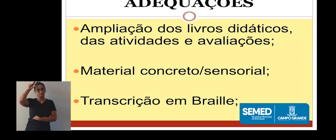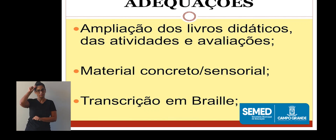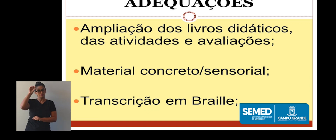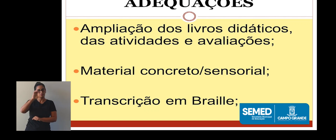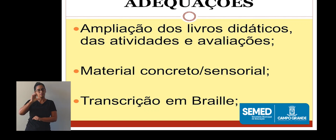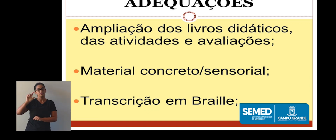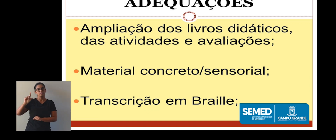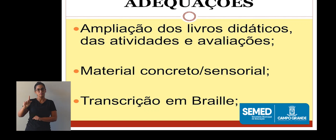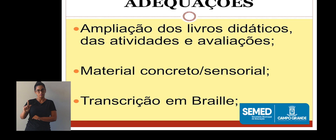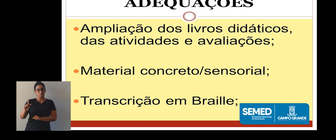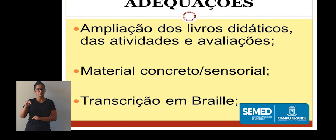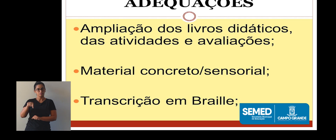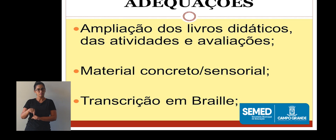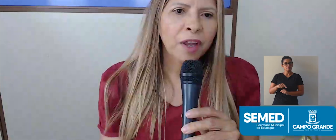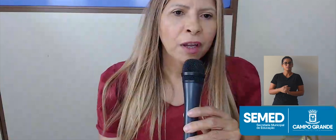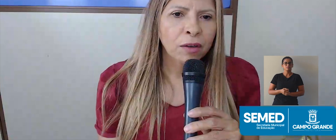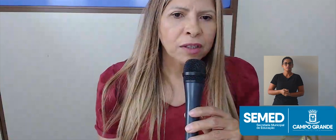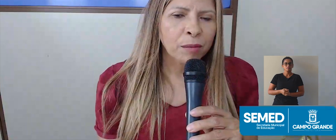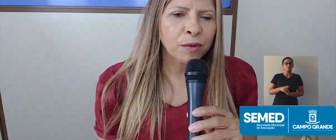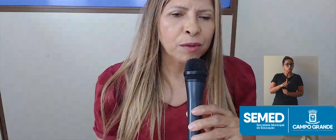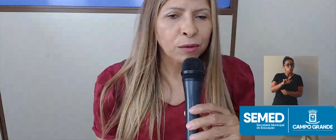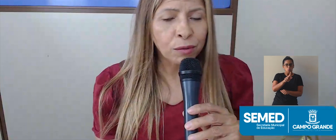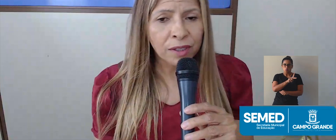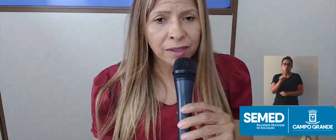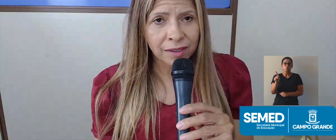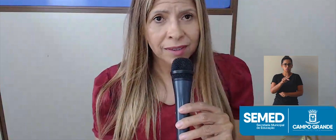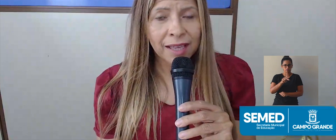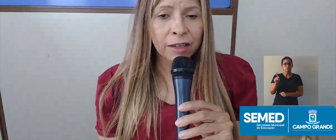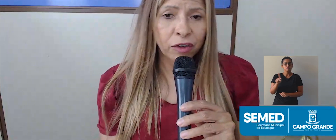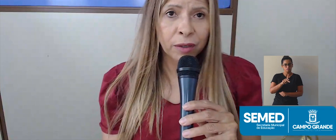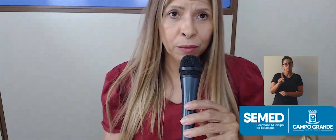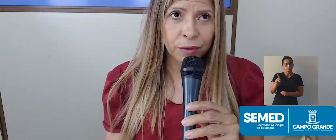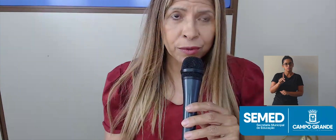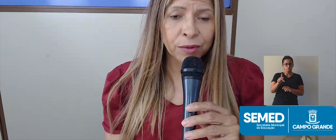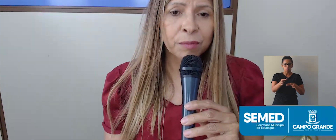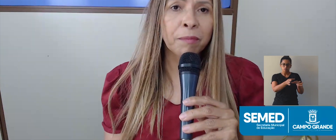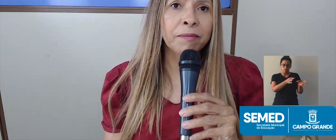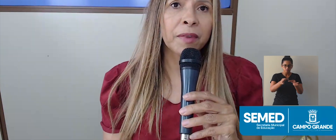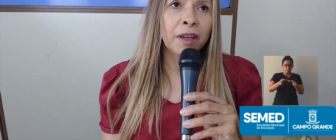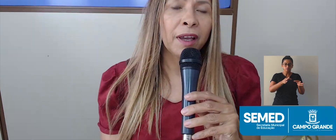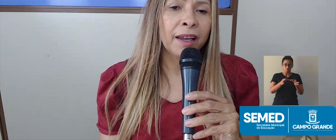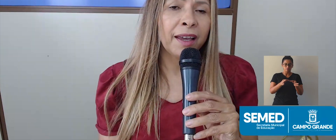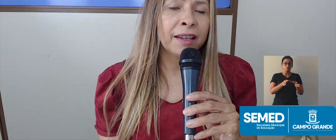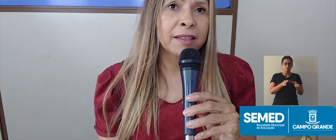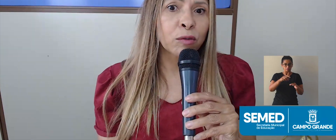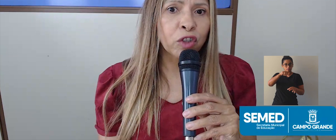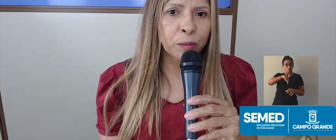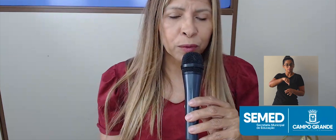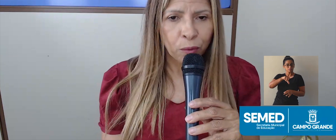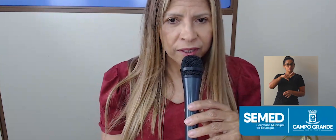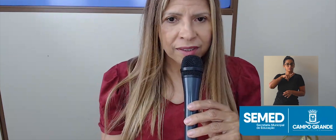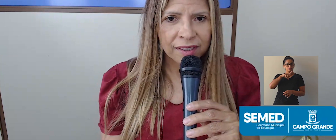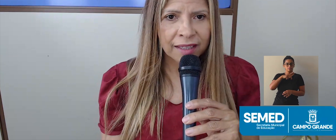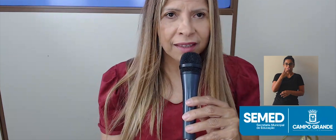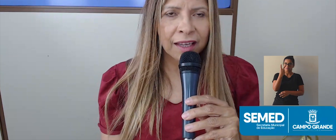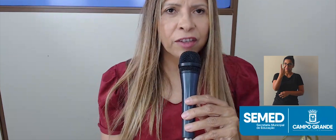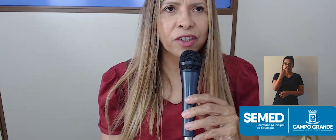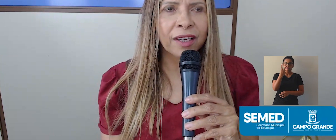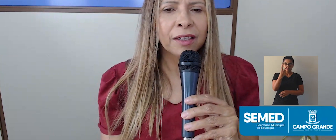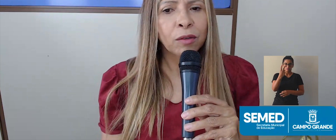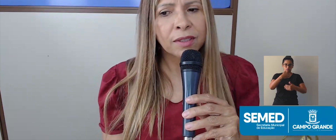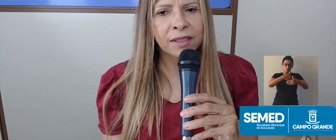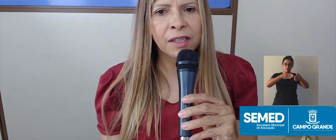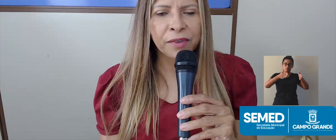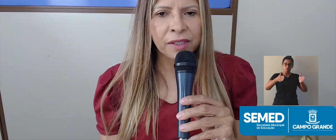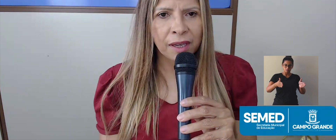E aqui em Campo Grande, Mato Grosso do Sul, nós temos 2 salas de recursos que são do tipo 2, que